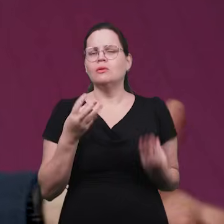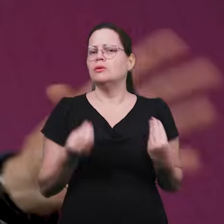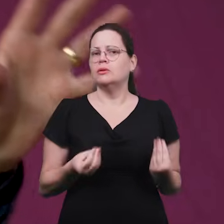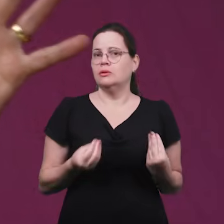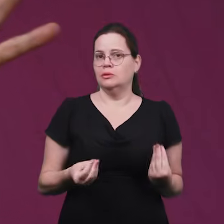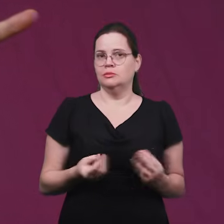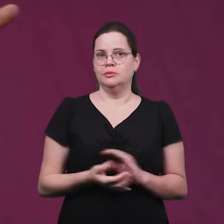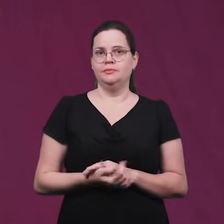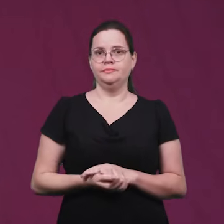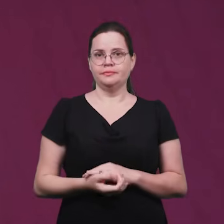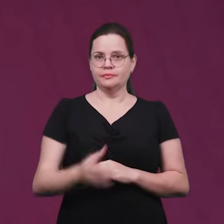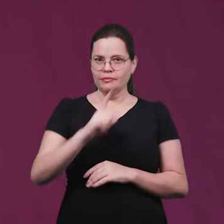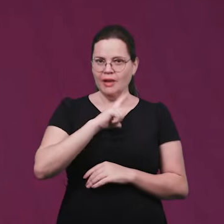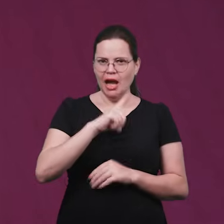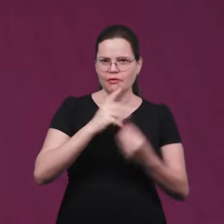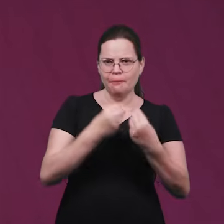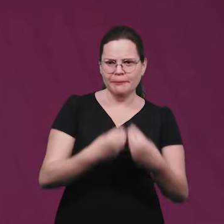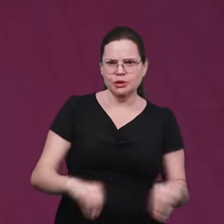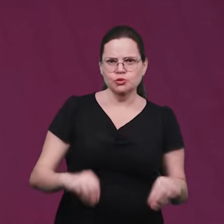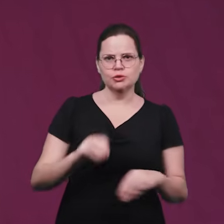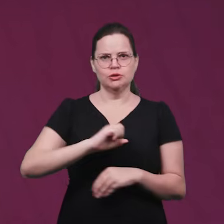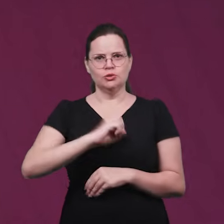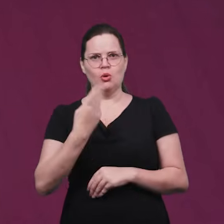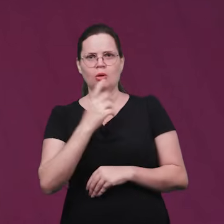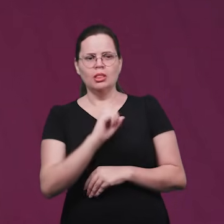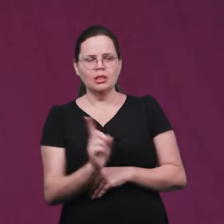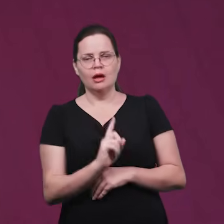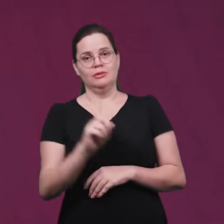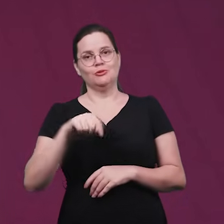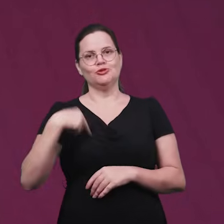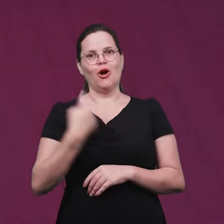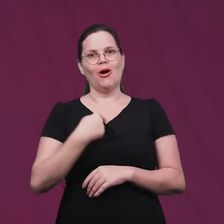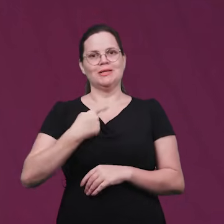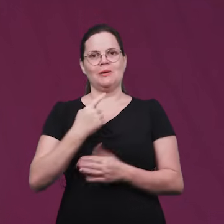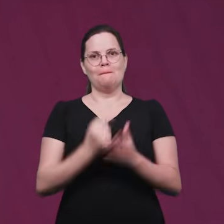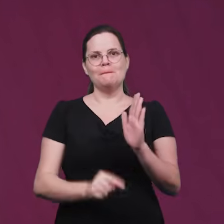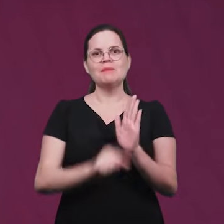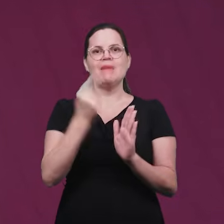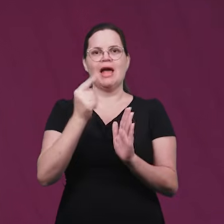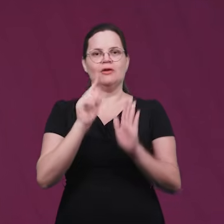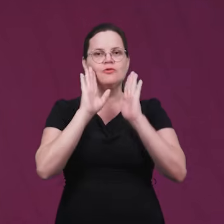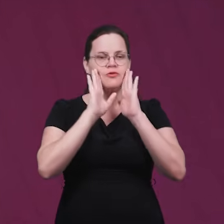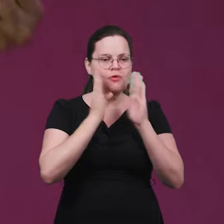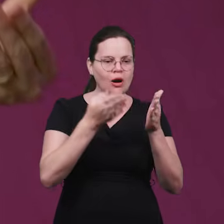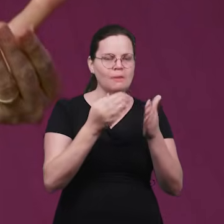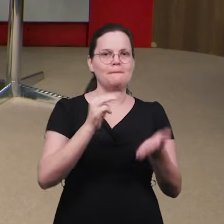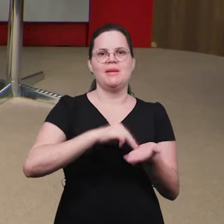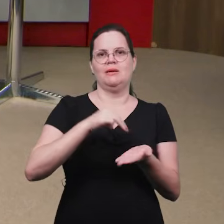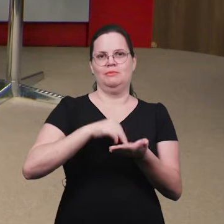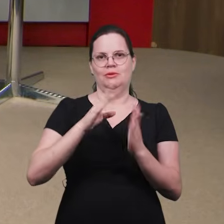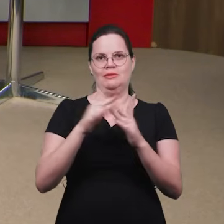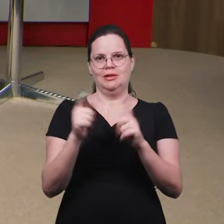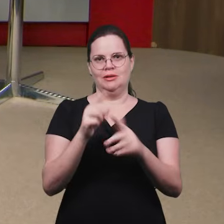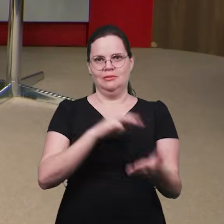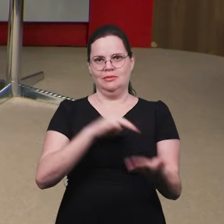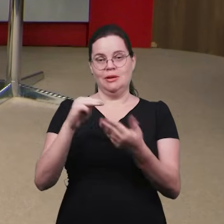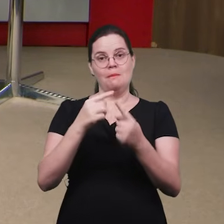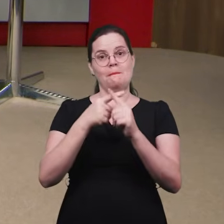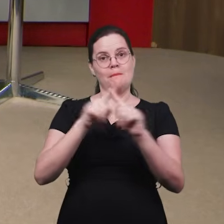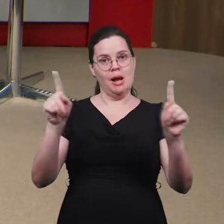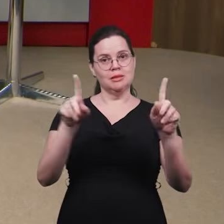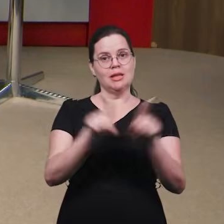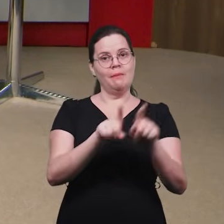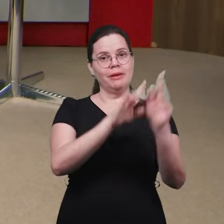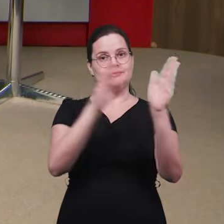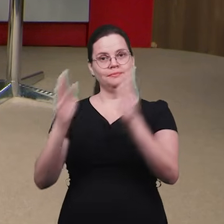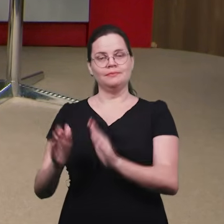uma delas, essa já foi uma providência inicial. Paralelamente, o Conselho